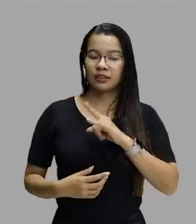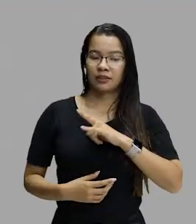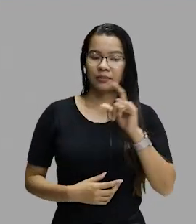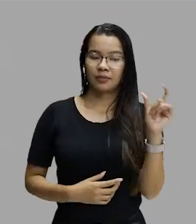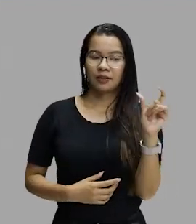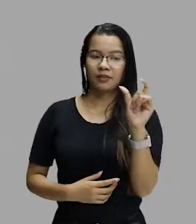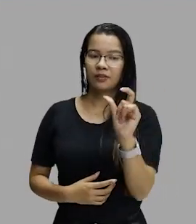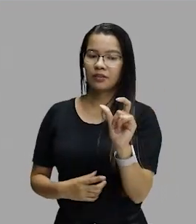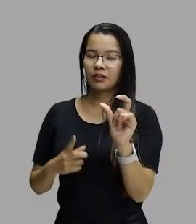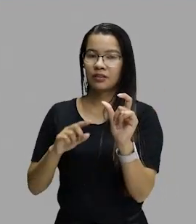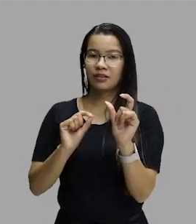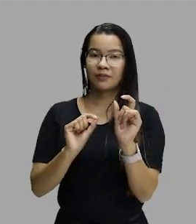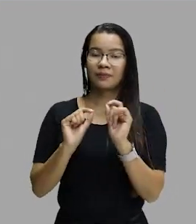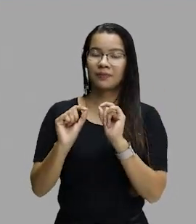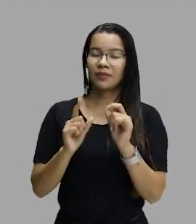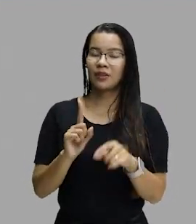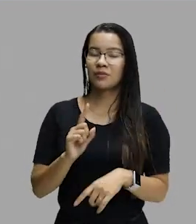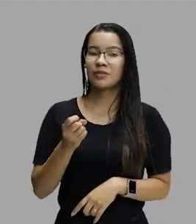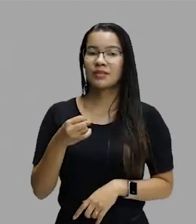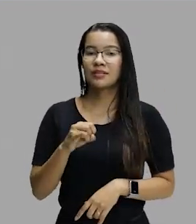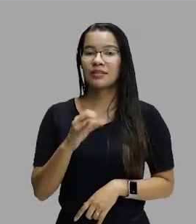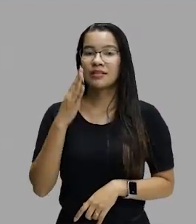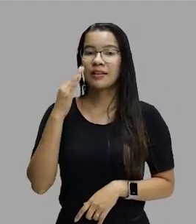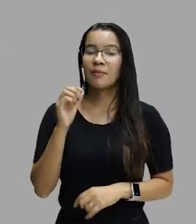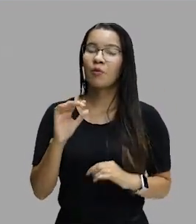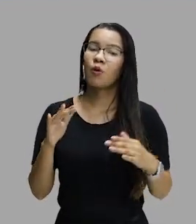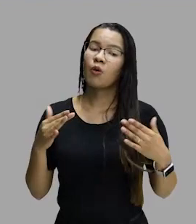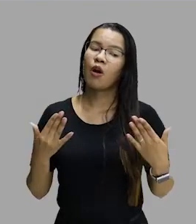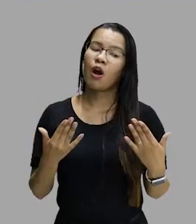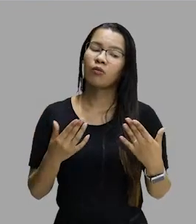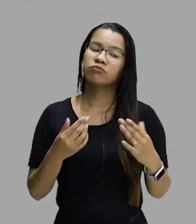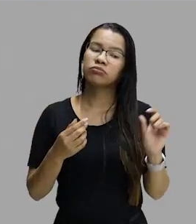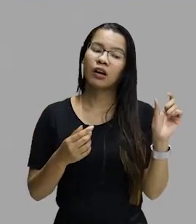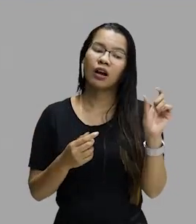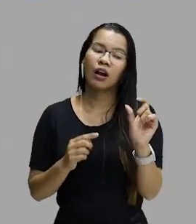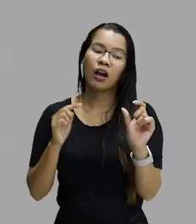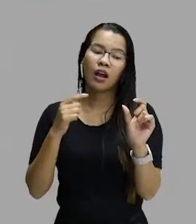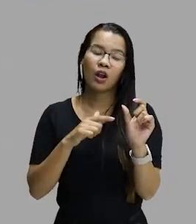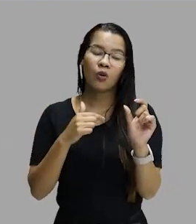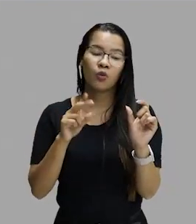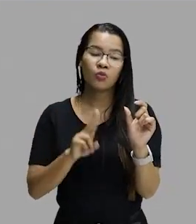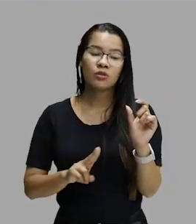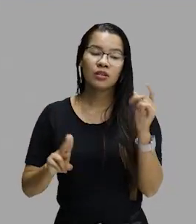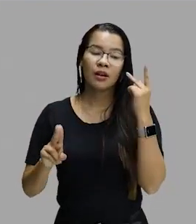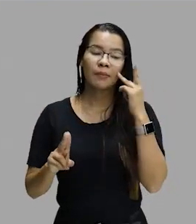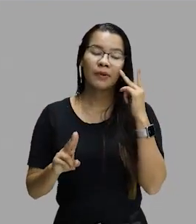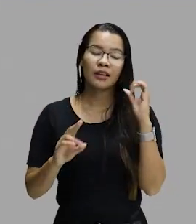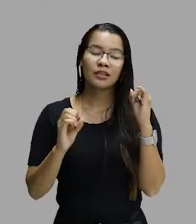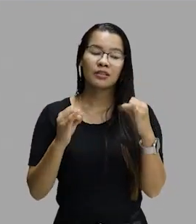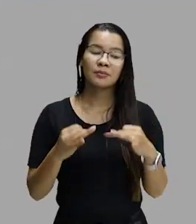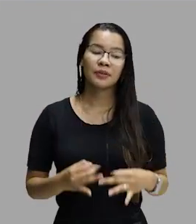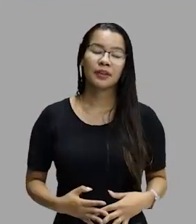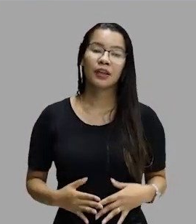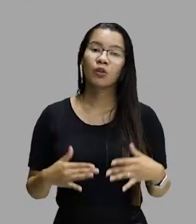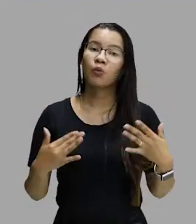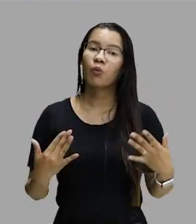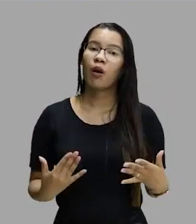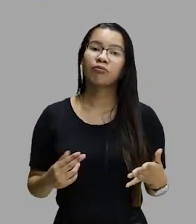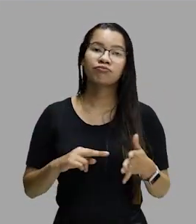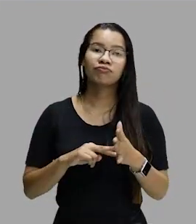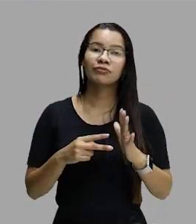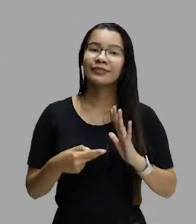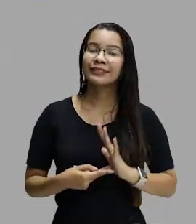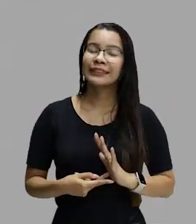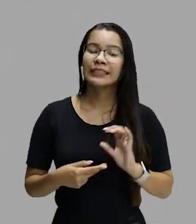na outra língua, que palavra eu vou usar para explicar a outra palavra, né? Então, o sinônimo. Qual é o sinônimo de